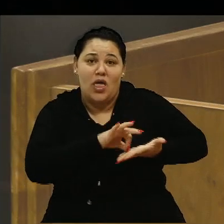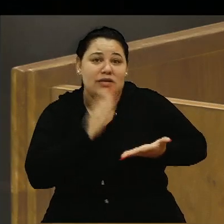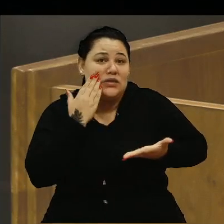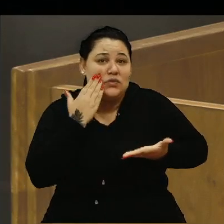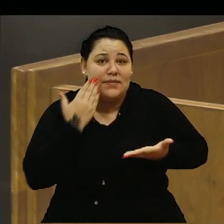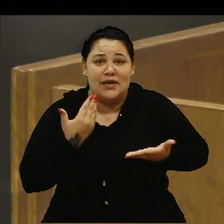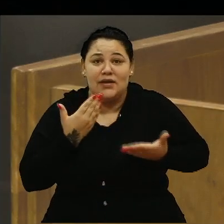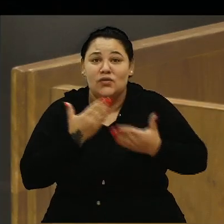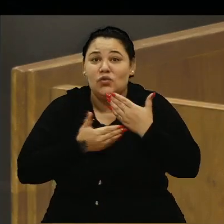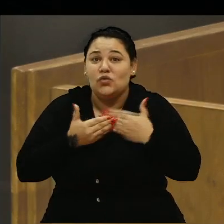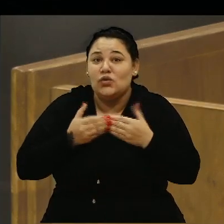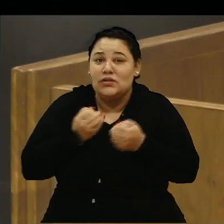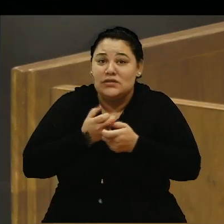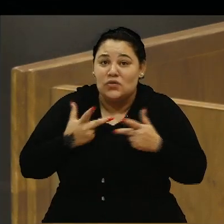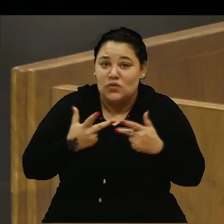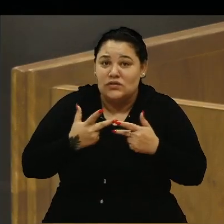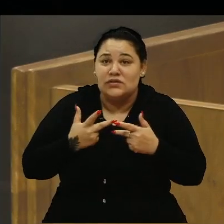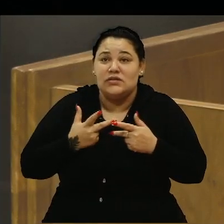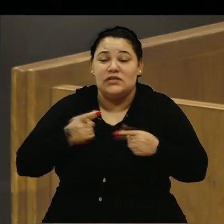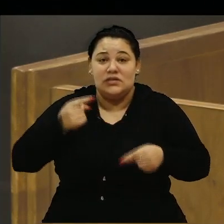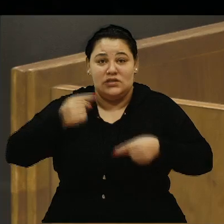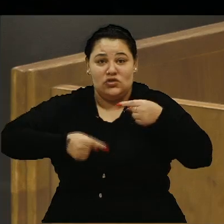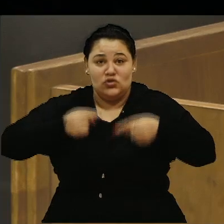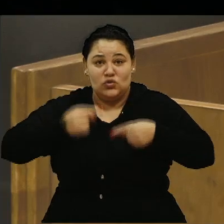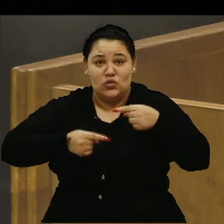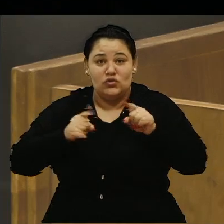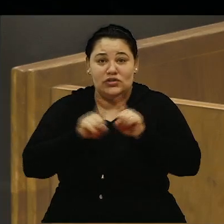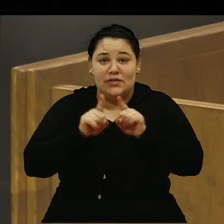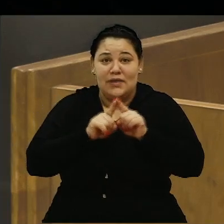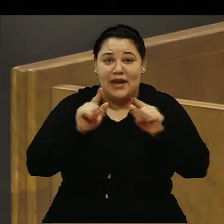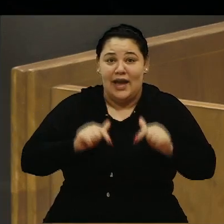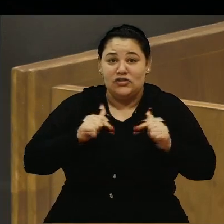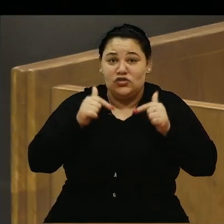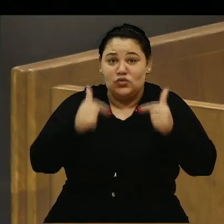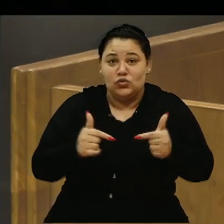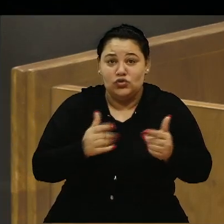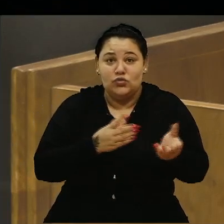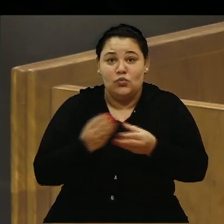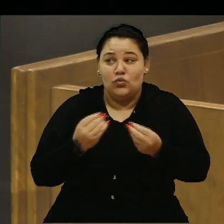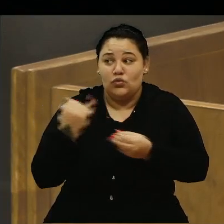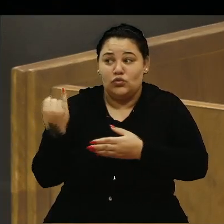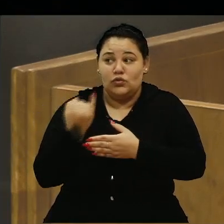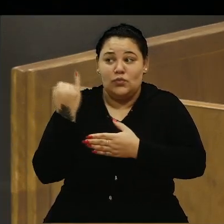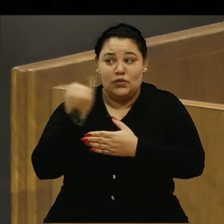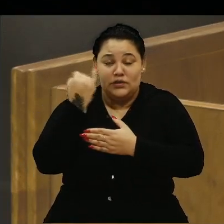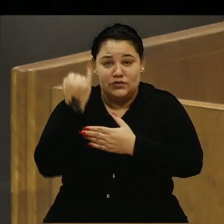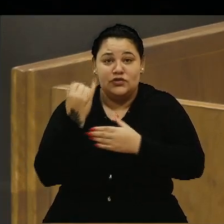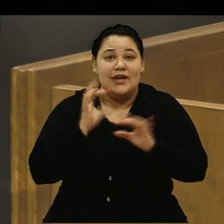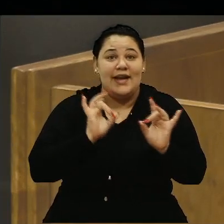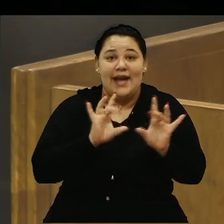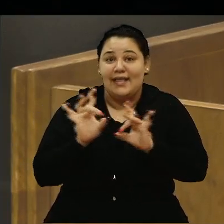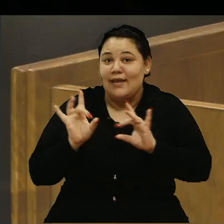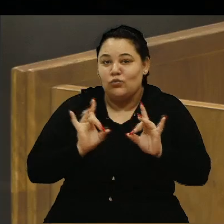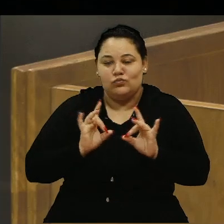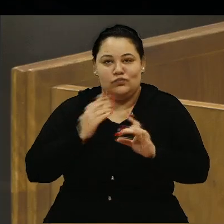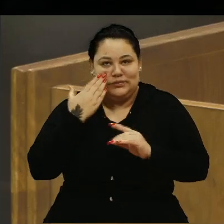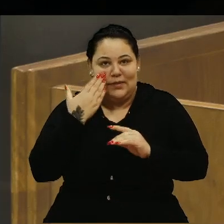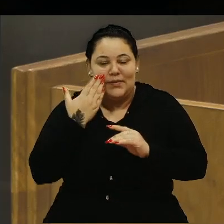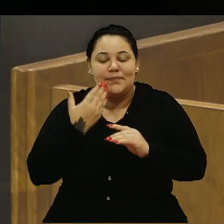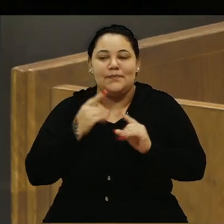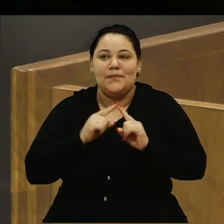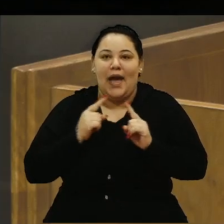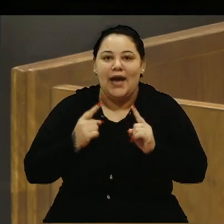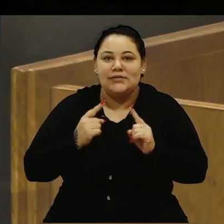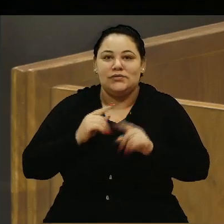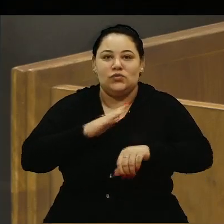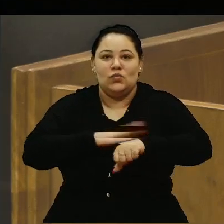isso se discute, talvez sejam medidas importantes, cada um na sua opinião, mas quando